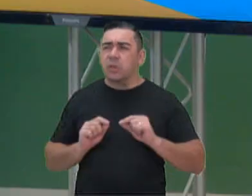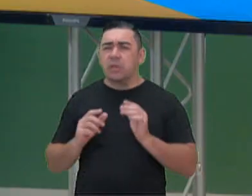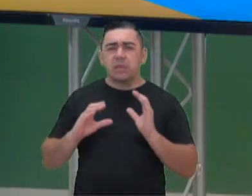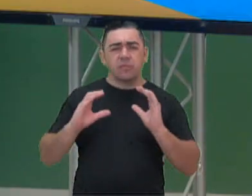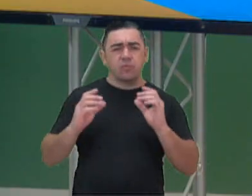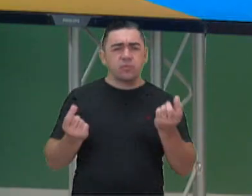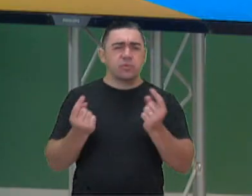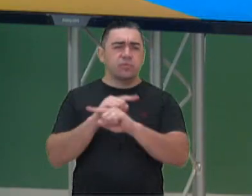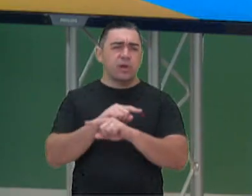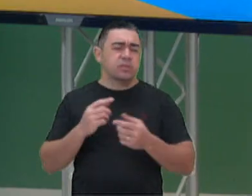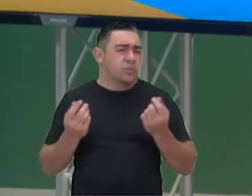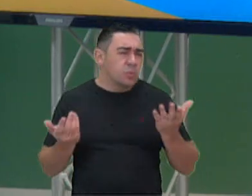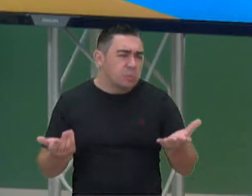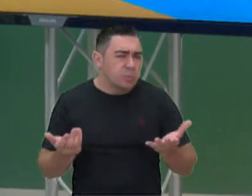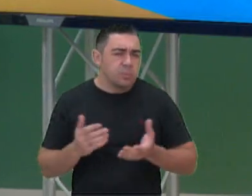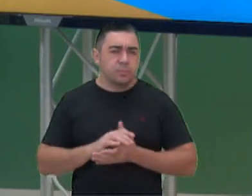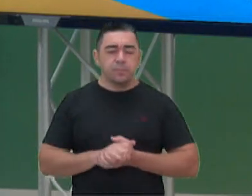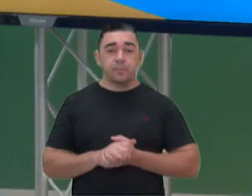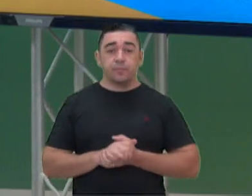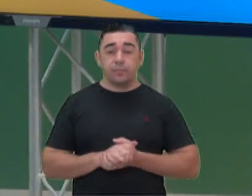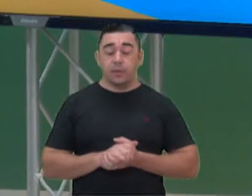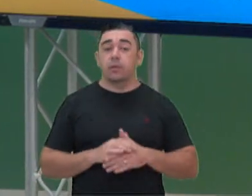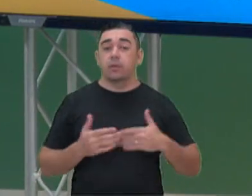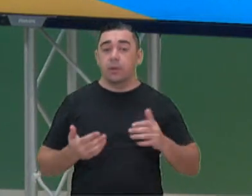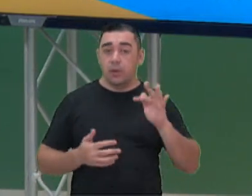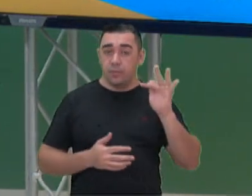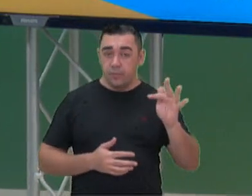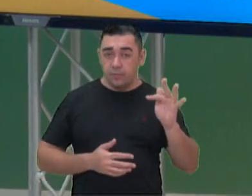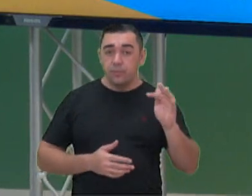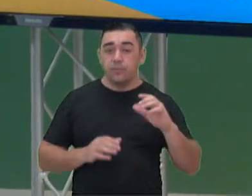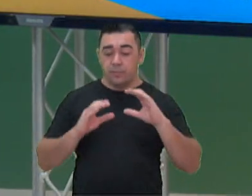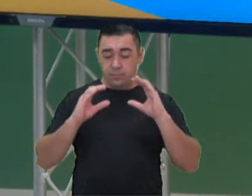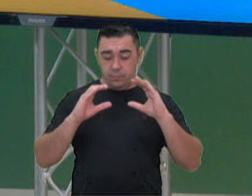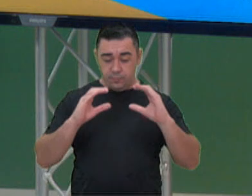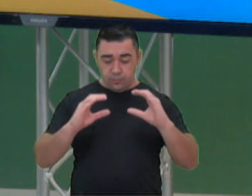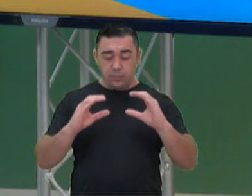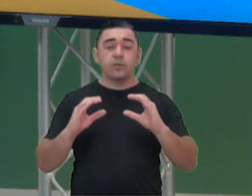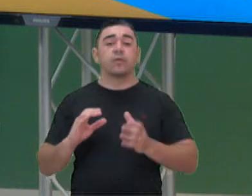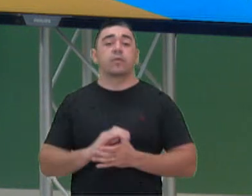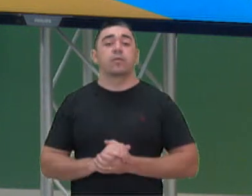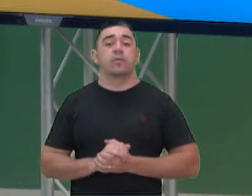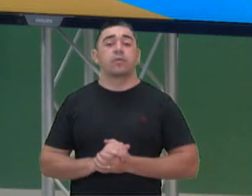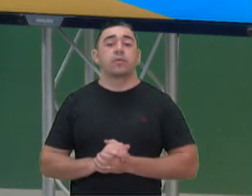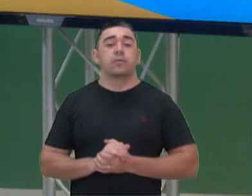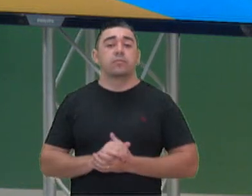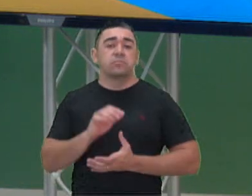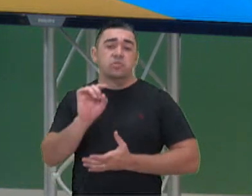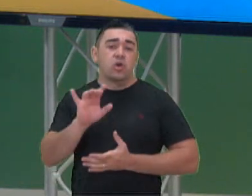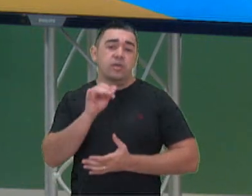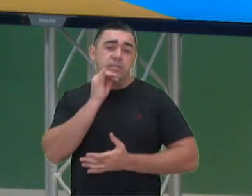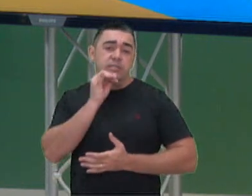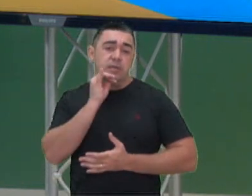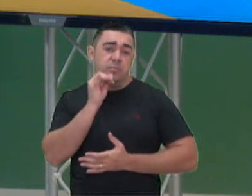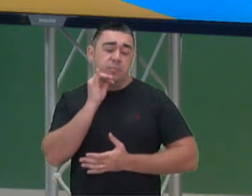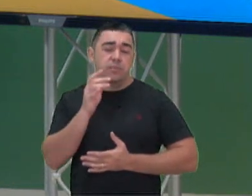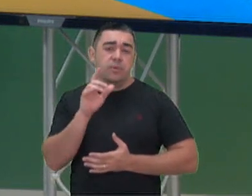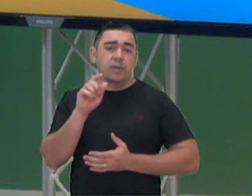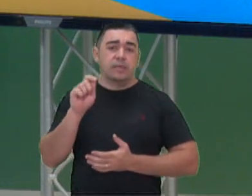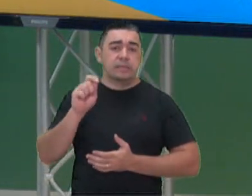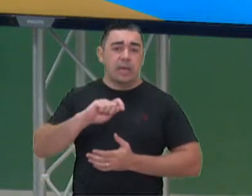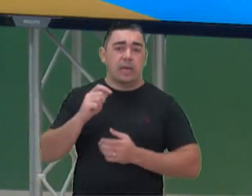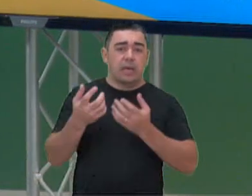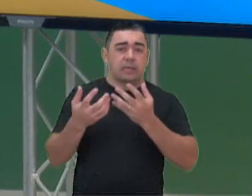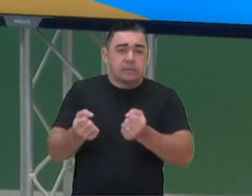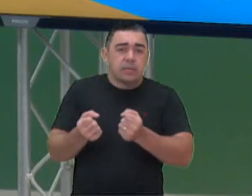inversa? Olha, a função só aceita